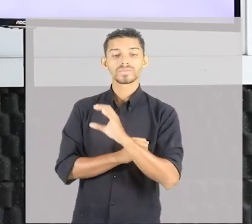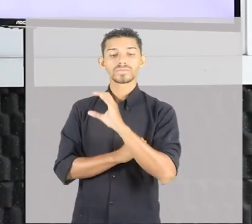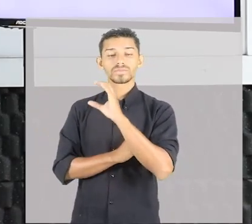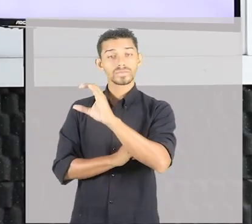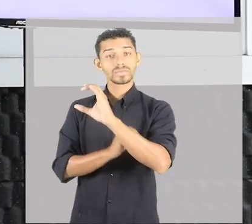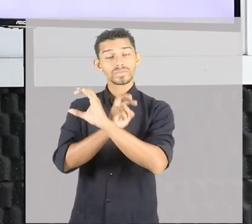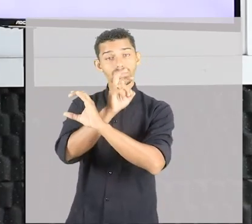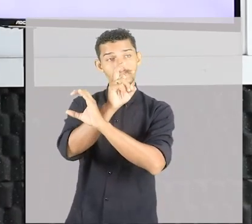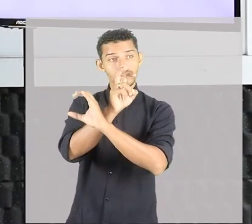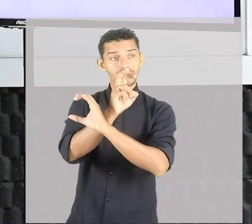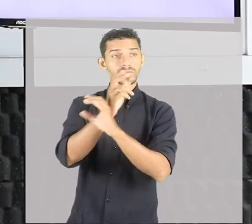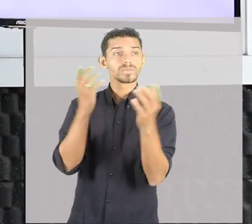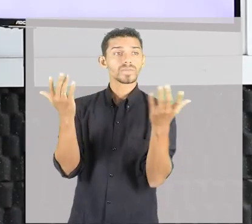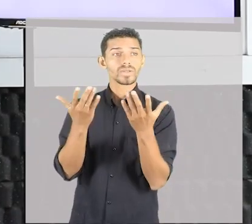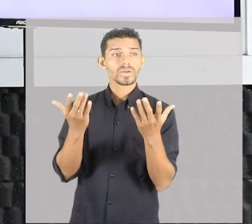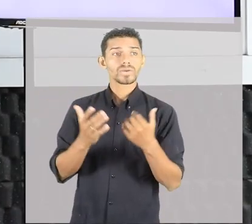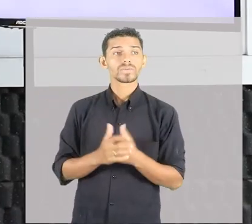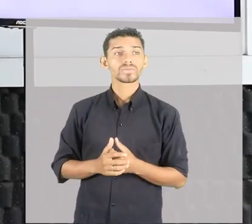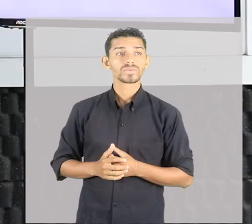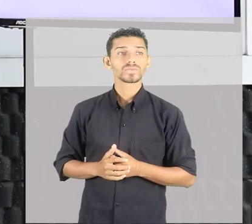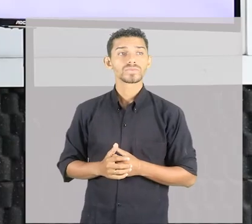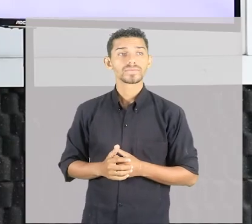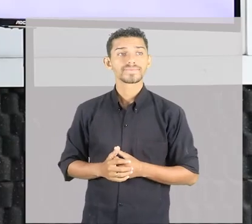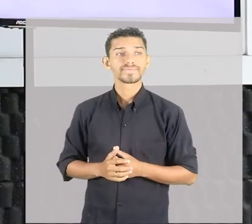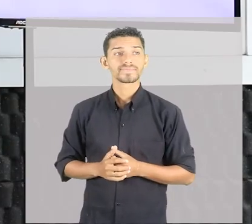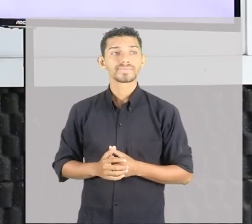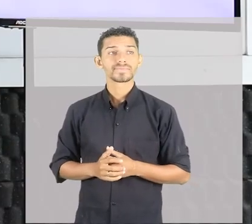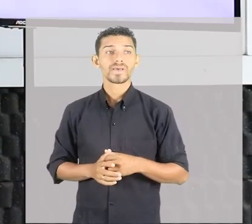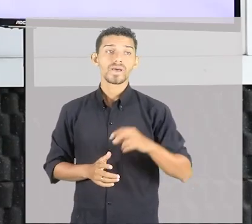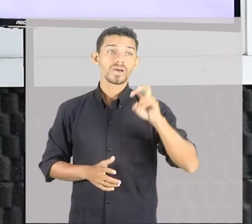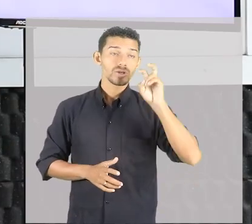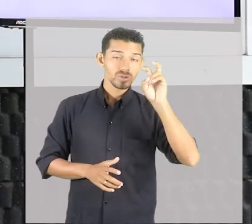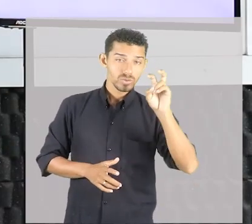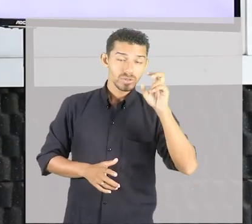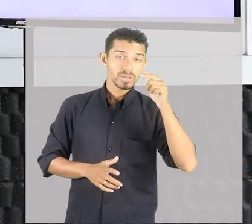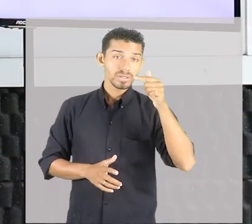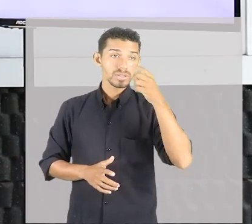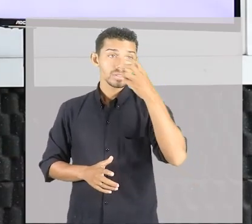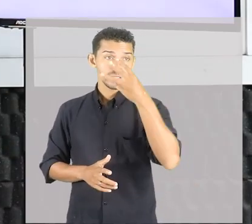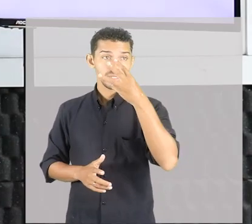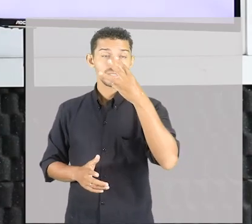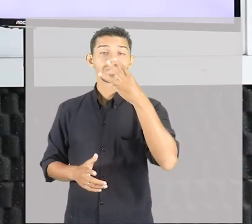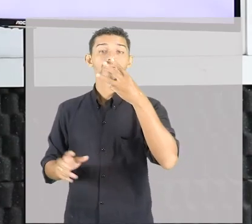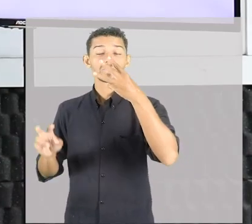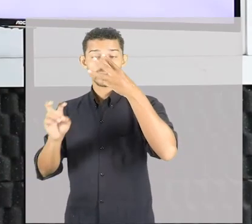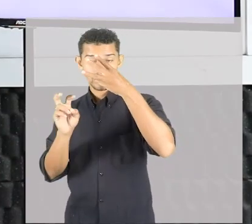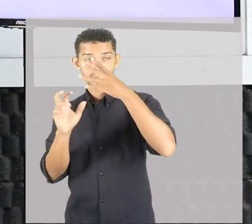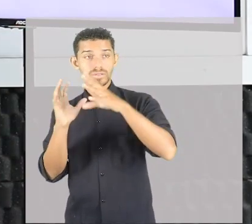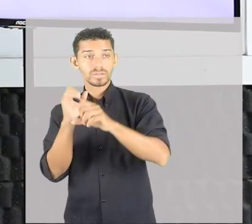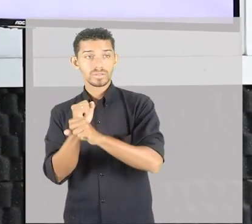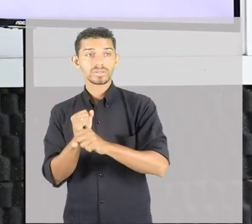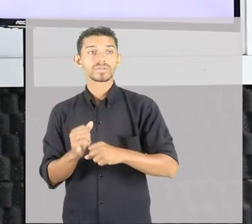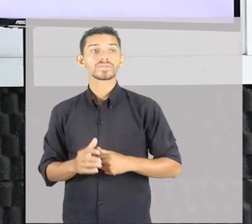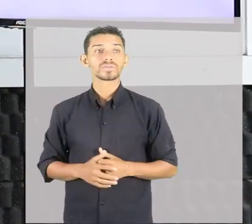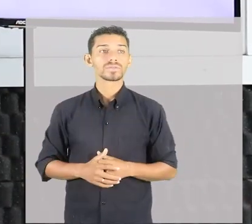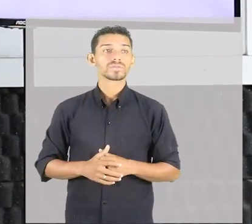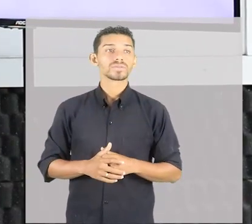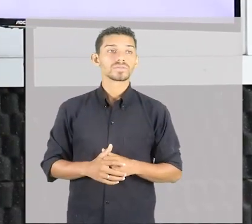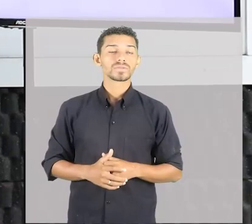então eu vou pegar agora esse 273 e somar com 5 para achar 278